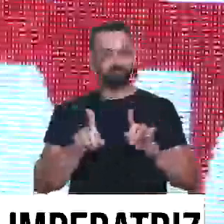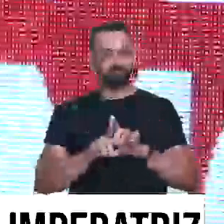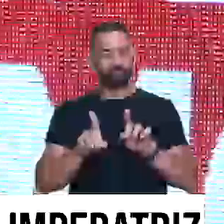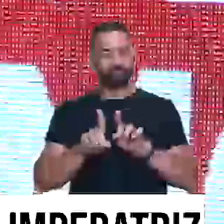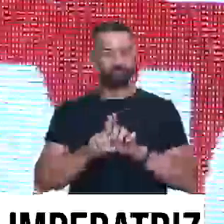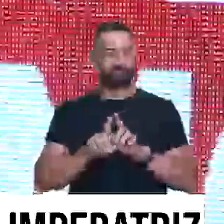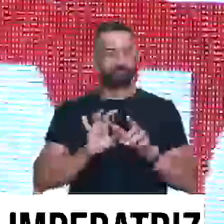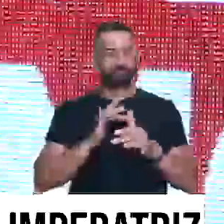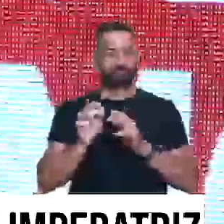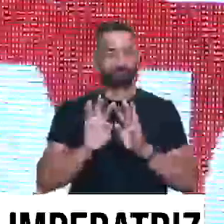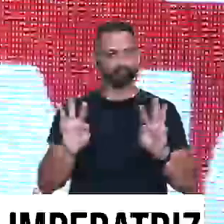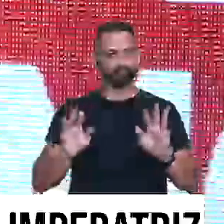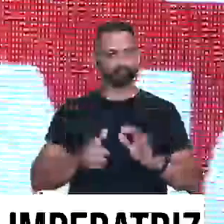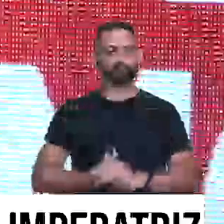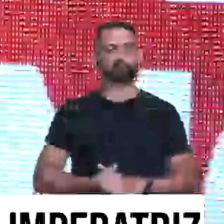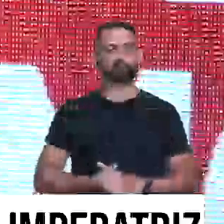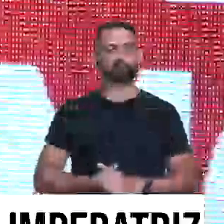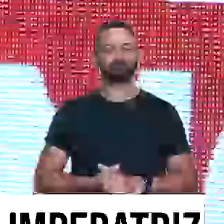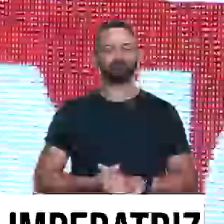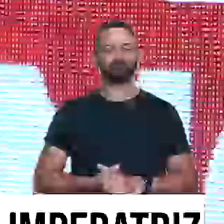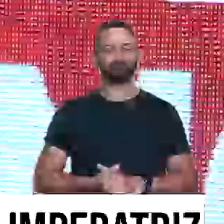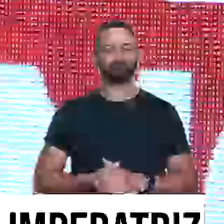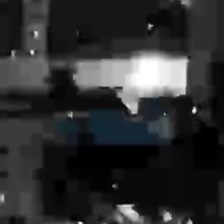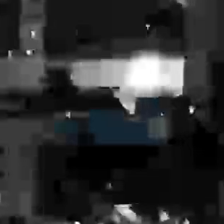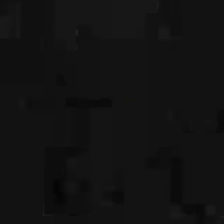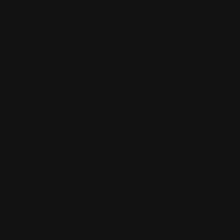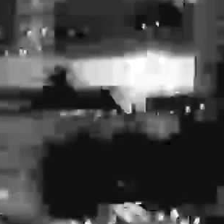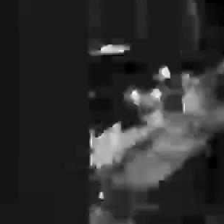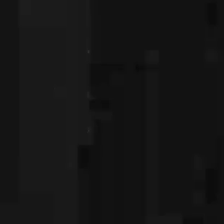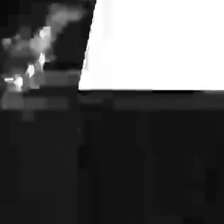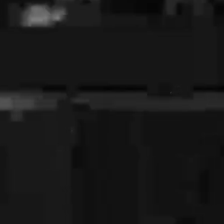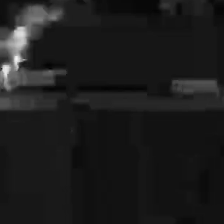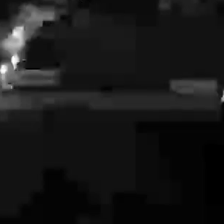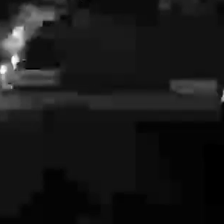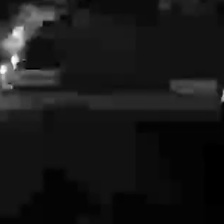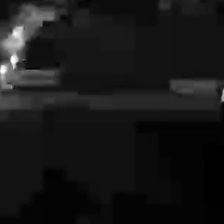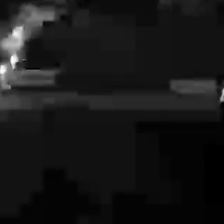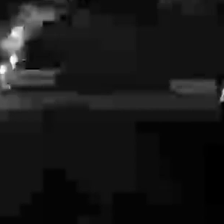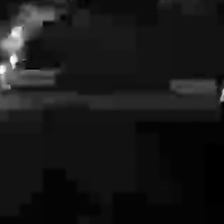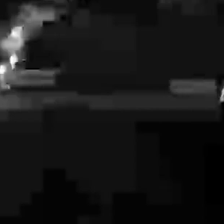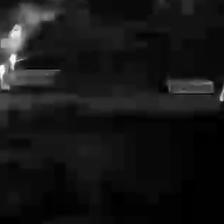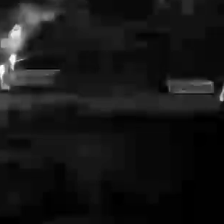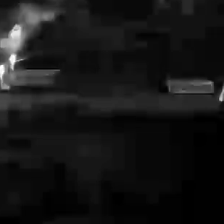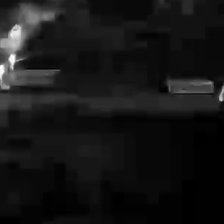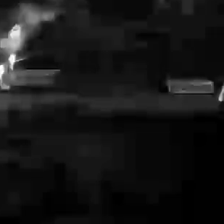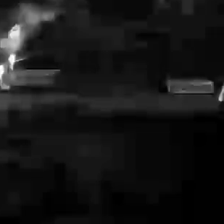no site e também nossas fotos a visão mais